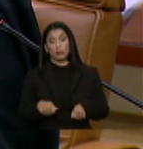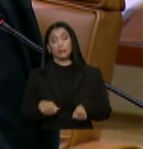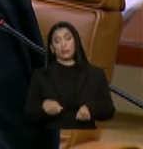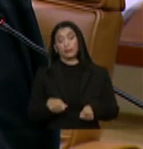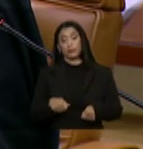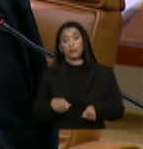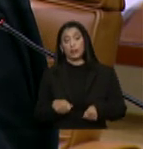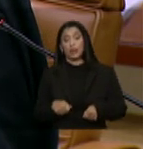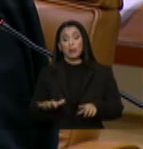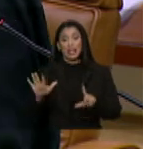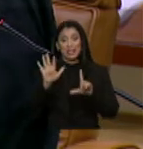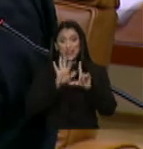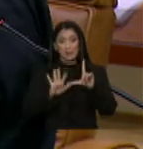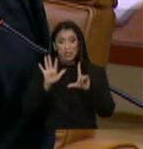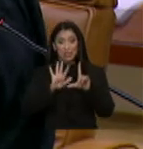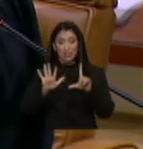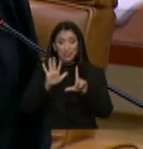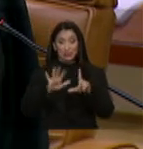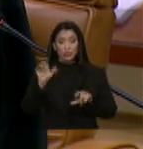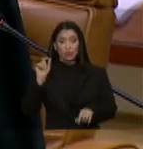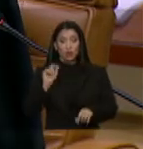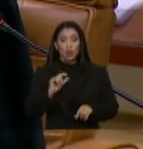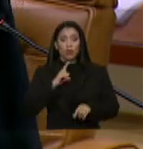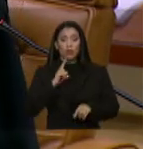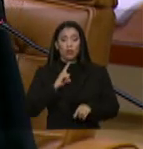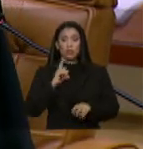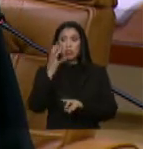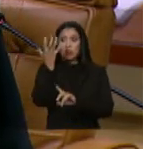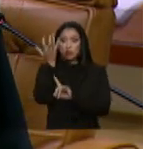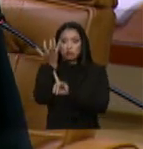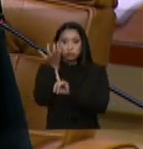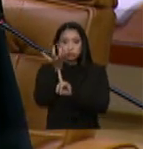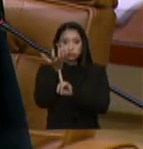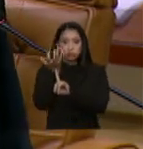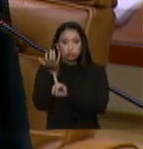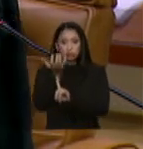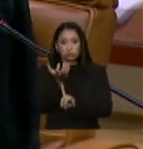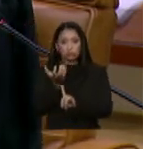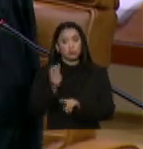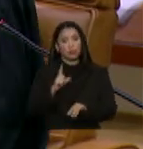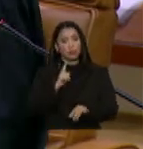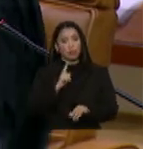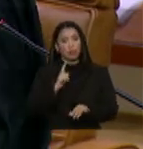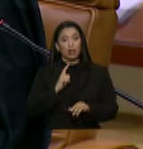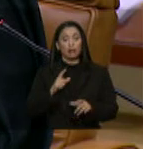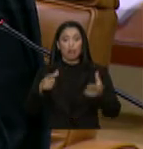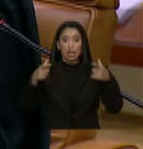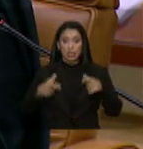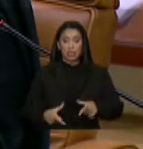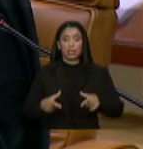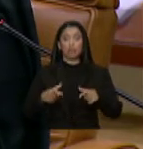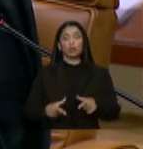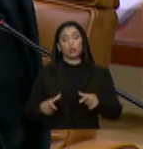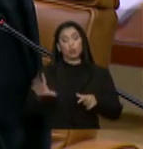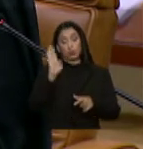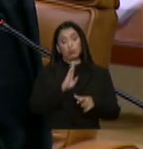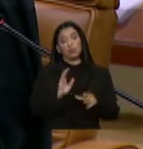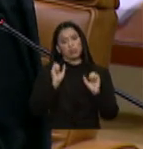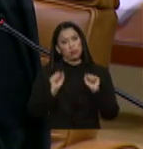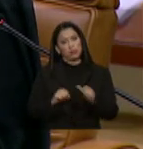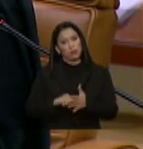essas plataformas funcionam por meio das Antenas das operadoras Então dentro do território nacional é possível